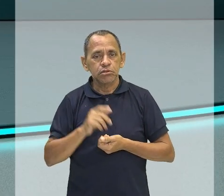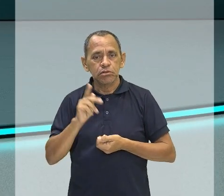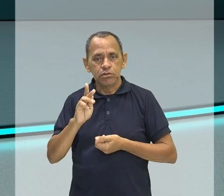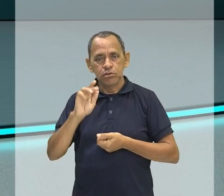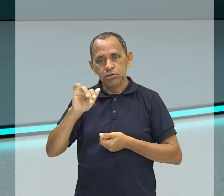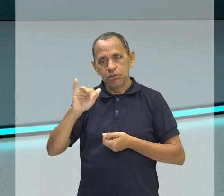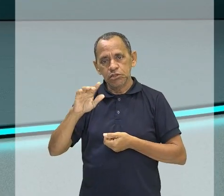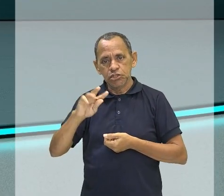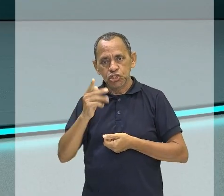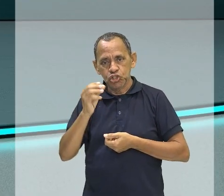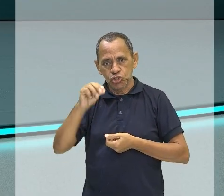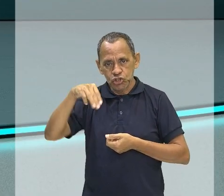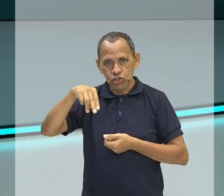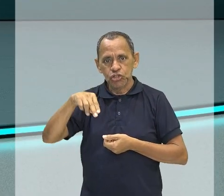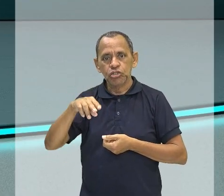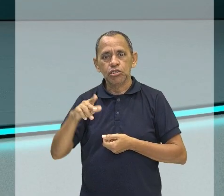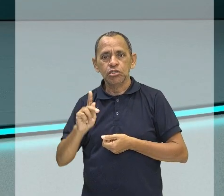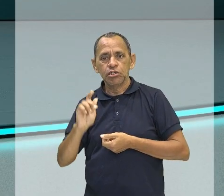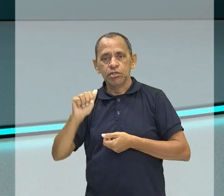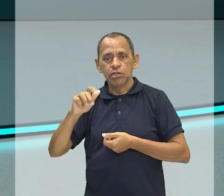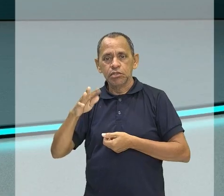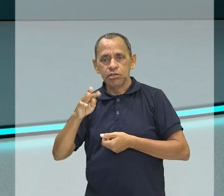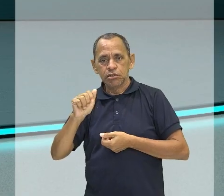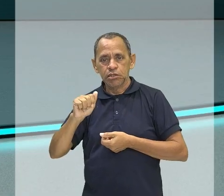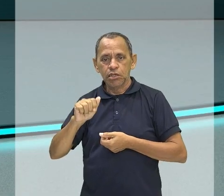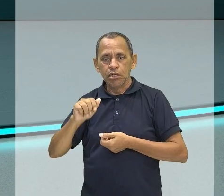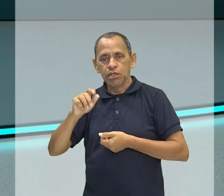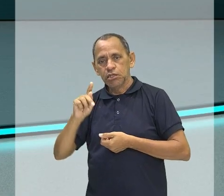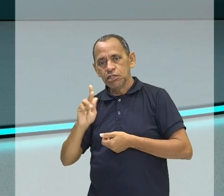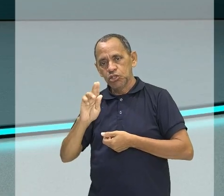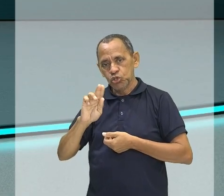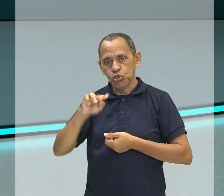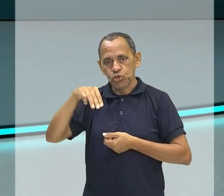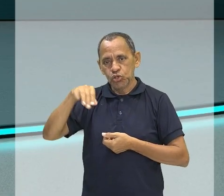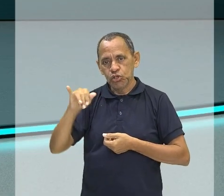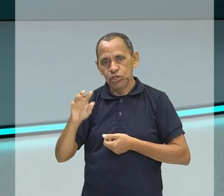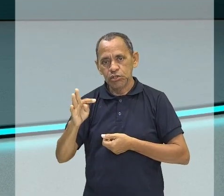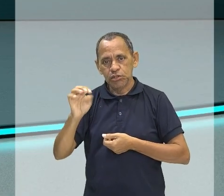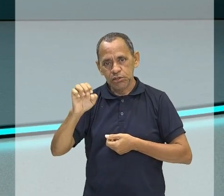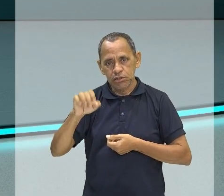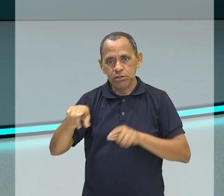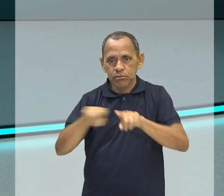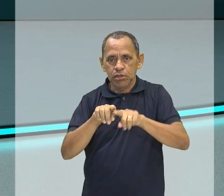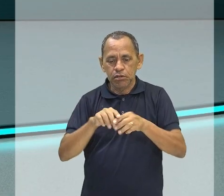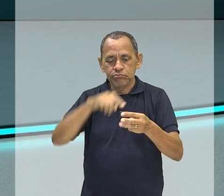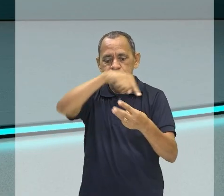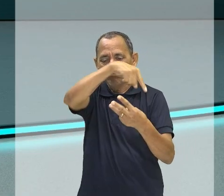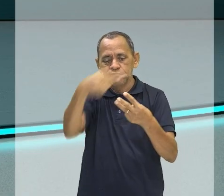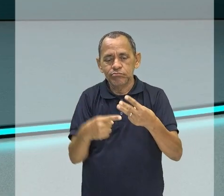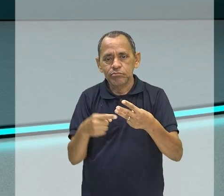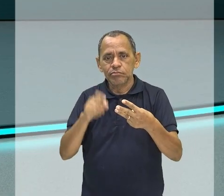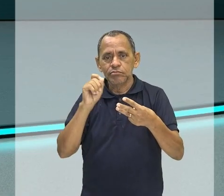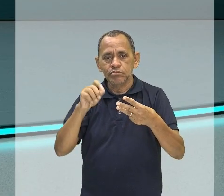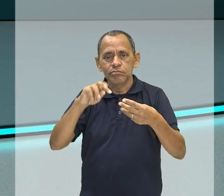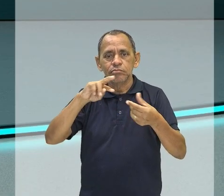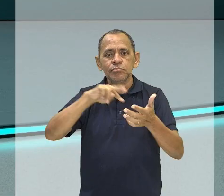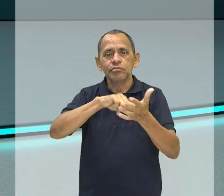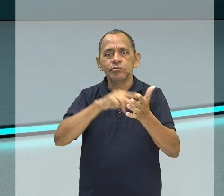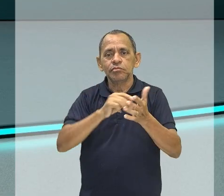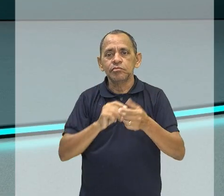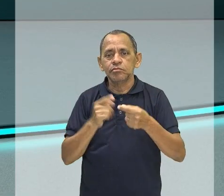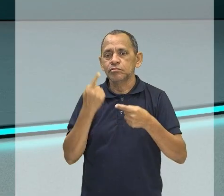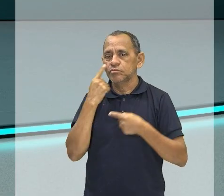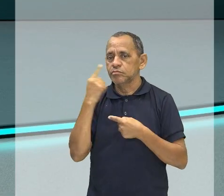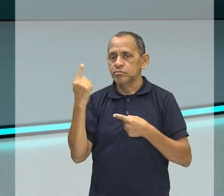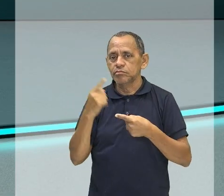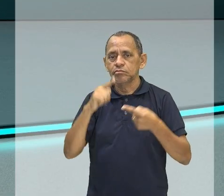e o kumite. E aí, o que será que significa esses 3 pilares? Vamos lá, então, começando pelo kihon.